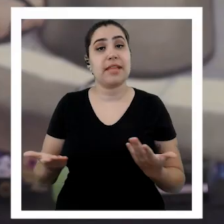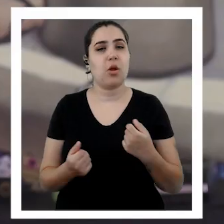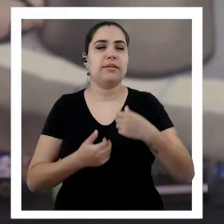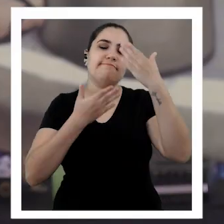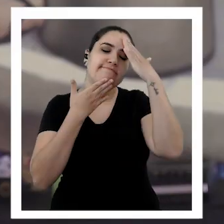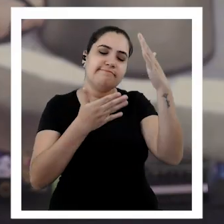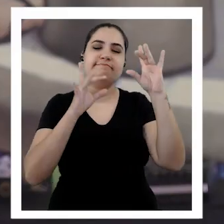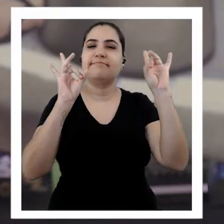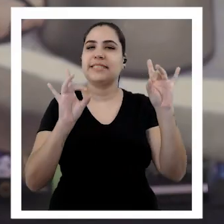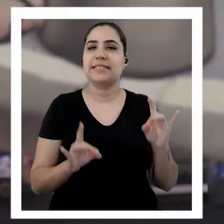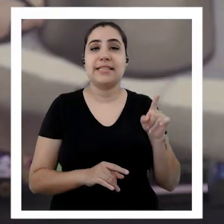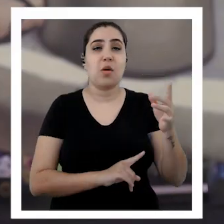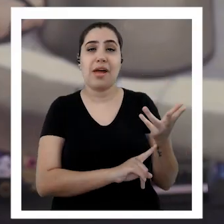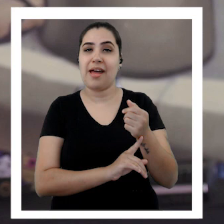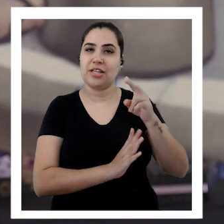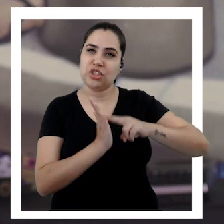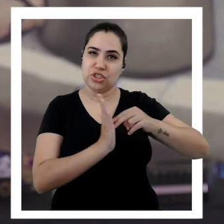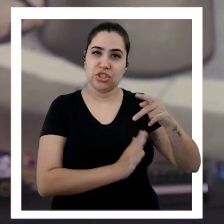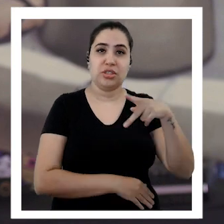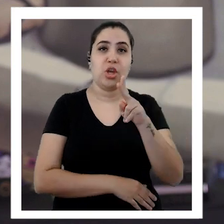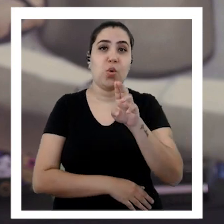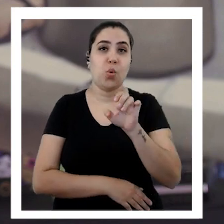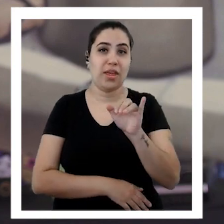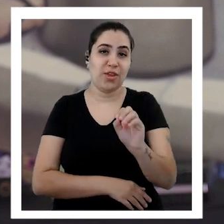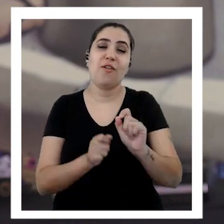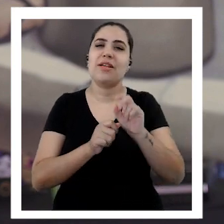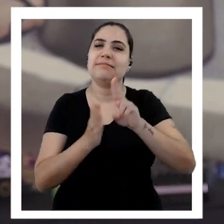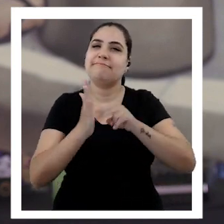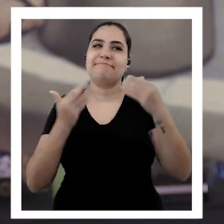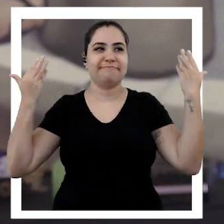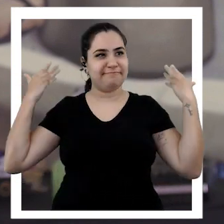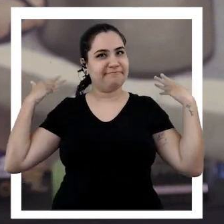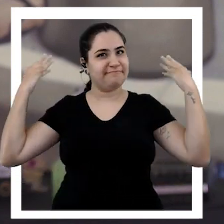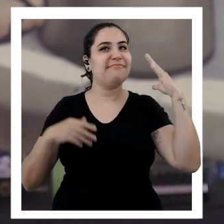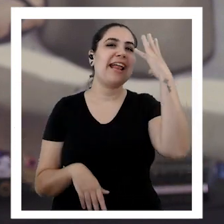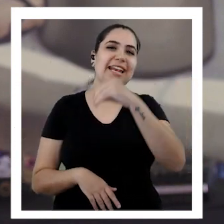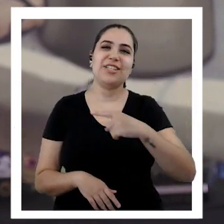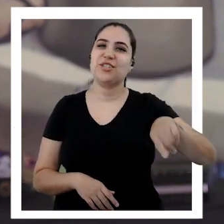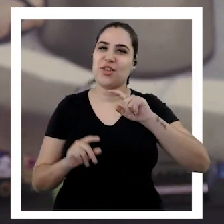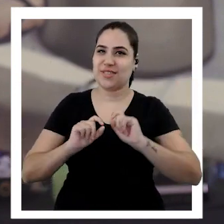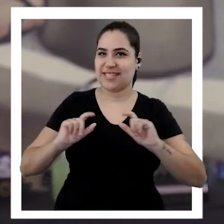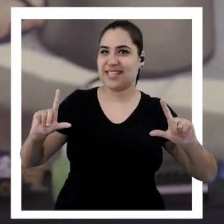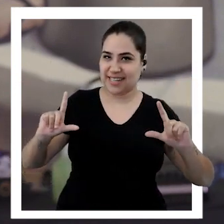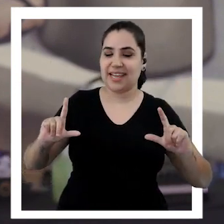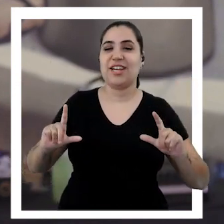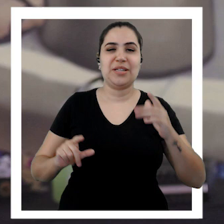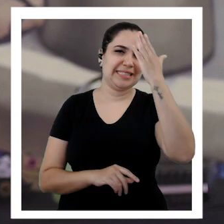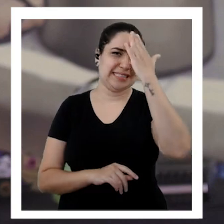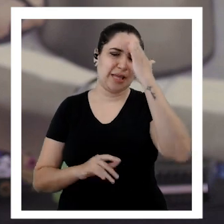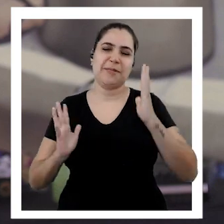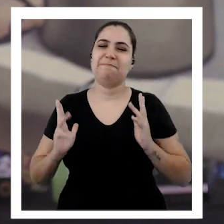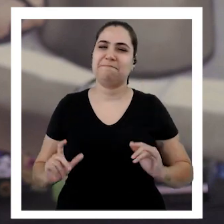vídeo. E agora eu tenho um agradecimento muito especial ao artista Coelho, que fez esse painel maravilhoso, que compõe o nosso